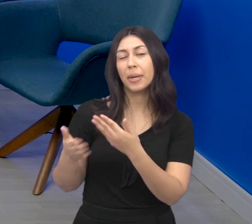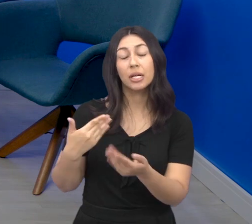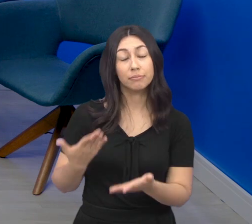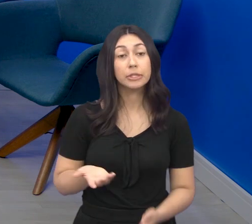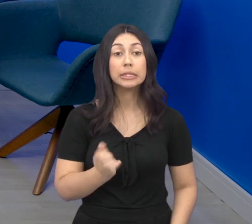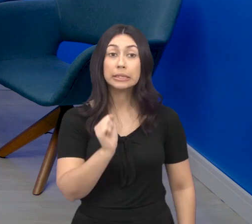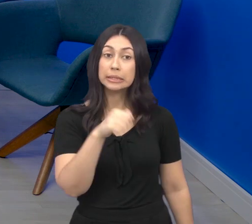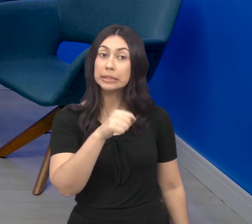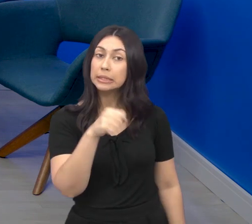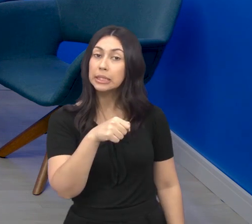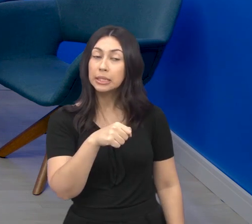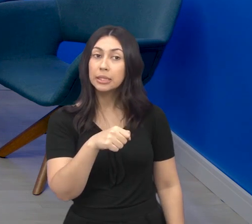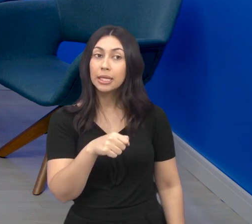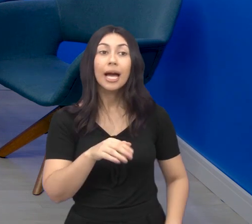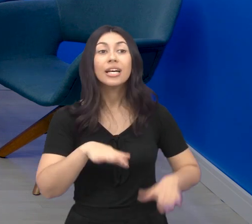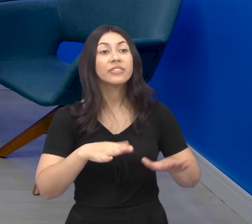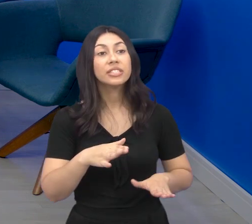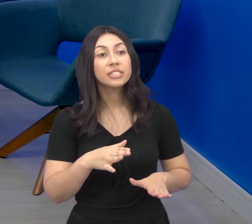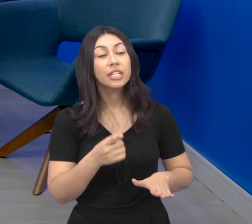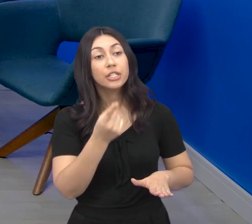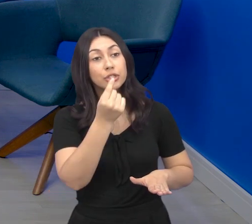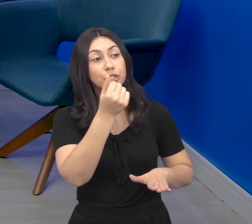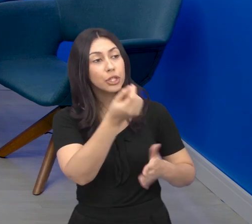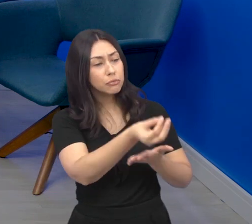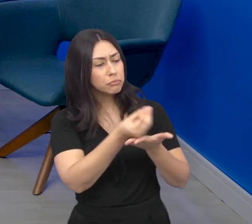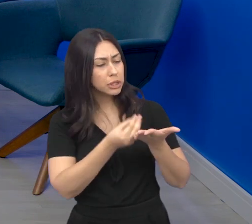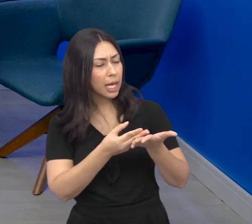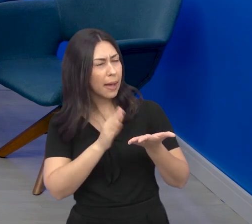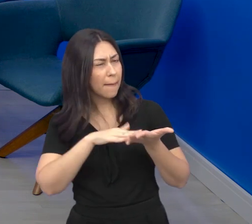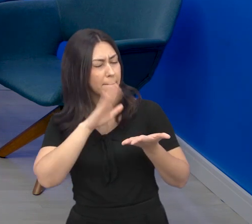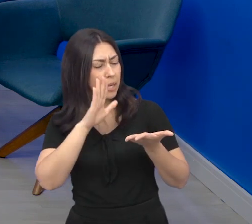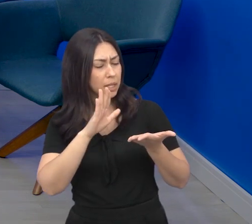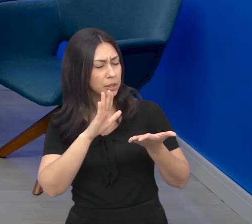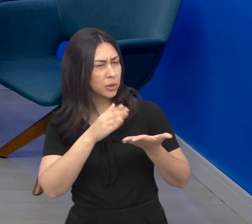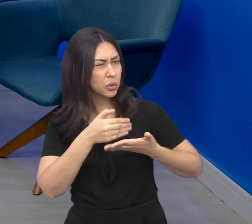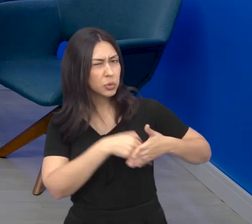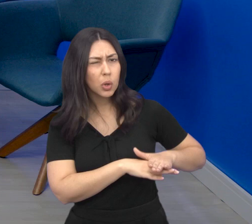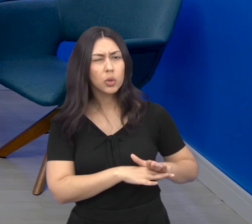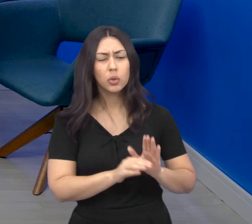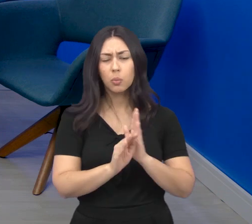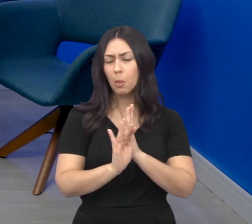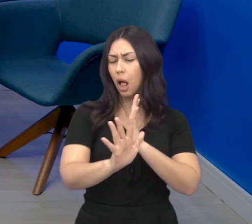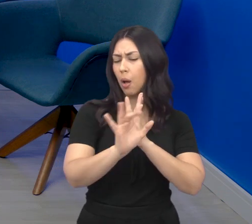certa naturalidade. Pois é, Tati, o troco errado na padaria, furar uma